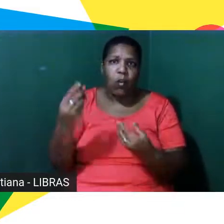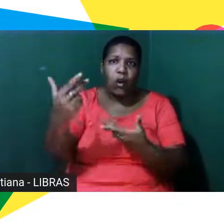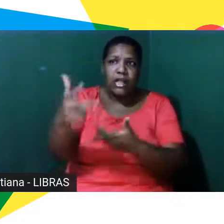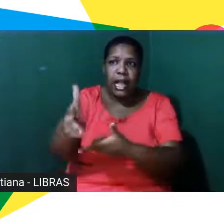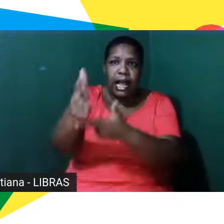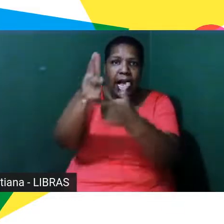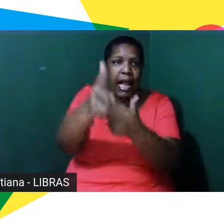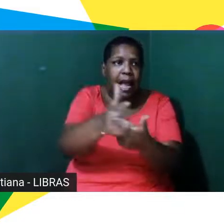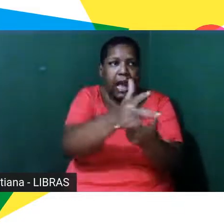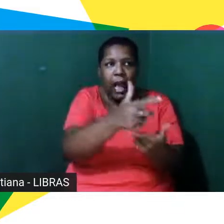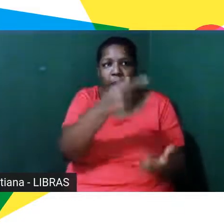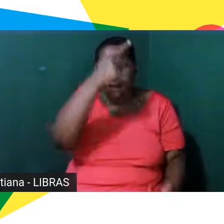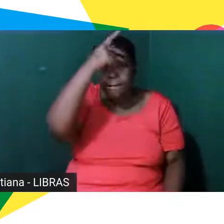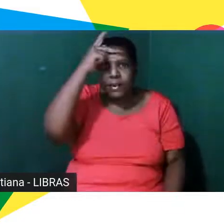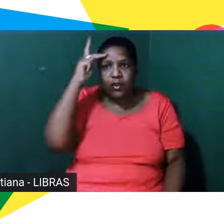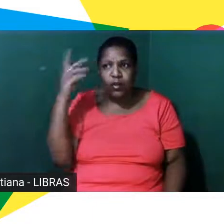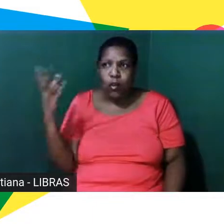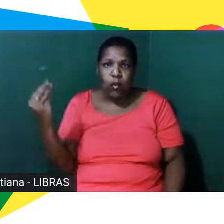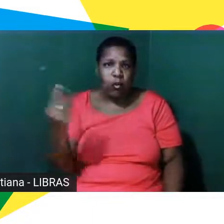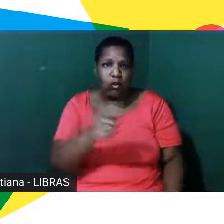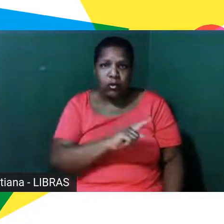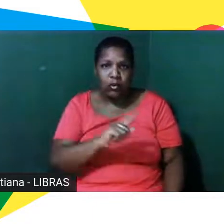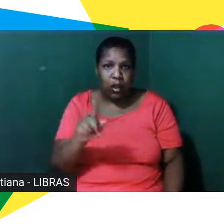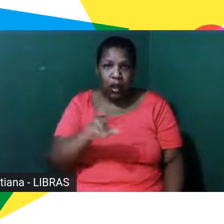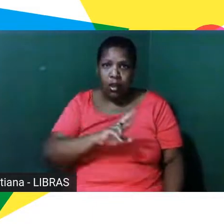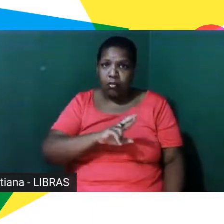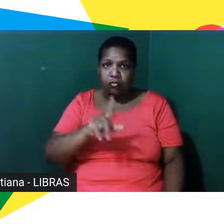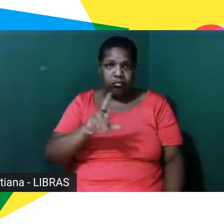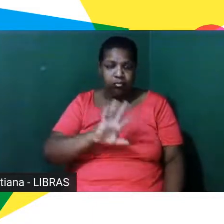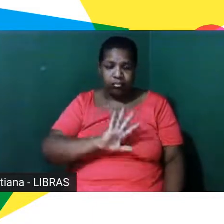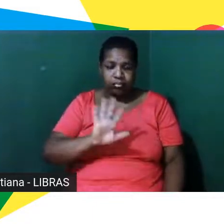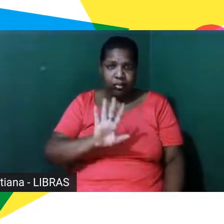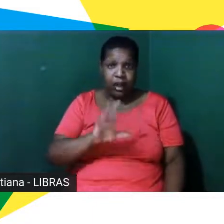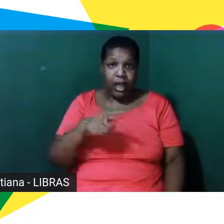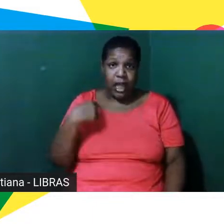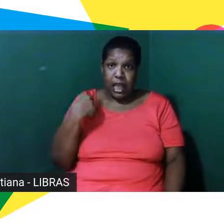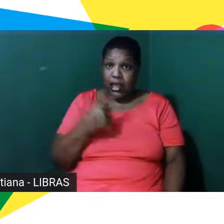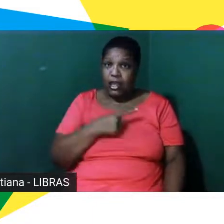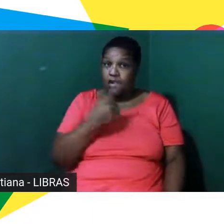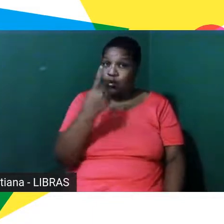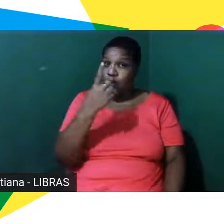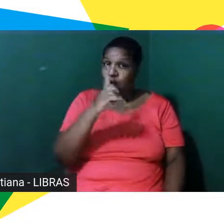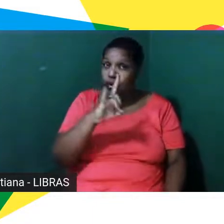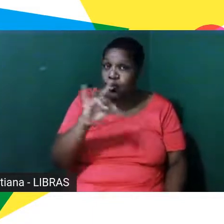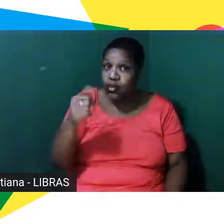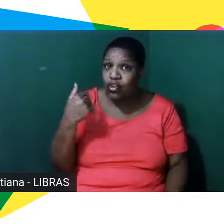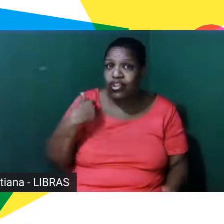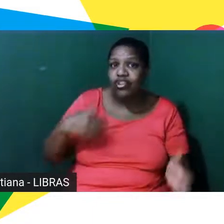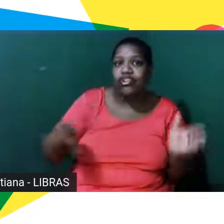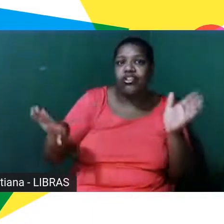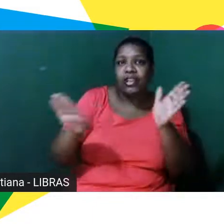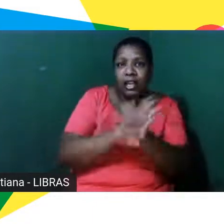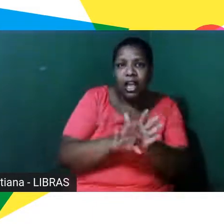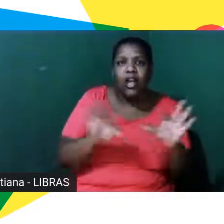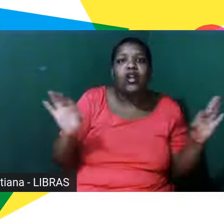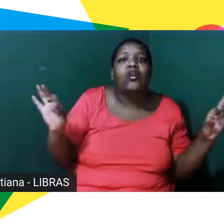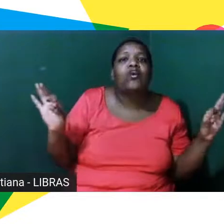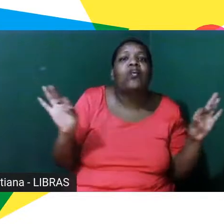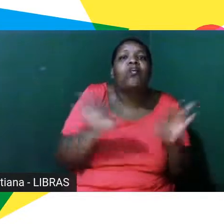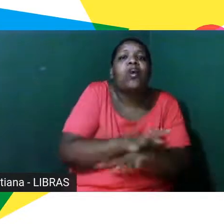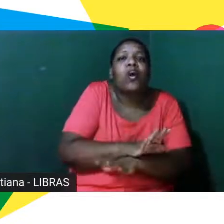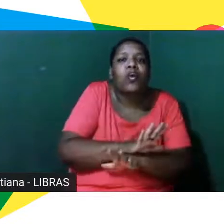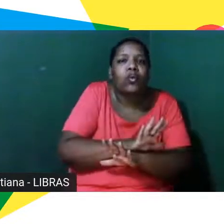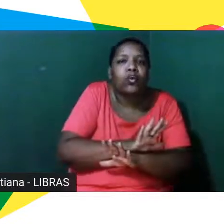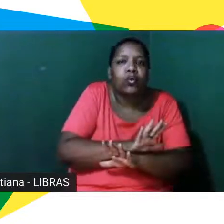trabalhando com muitas pessoas a gente tem um um dia que a gente tem que chegar e está com tudo pronto